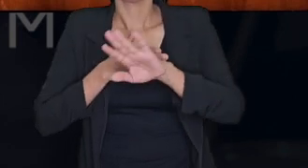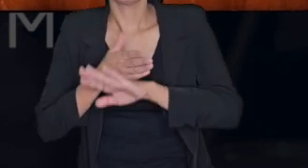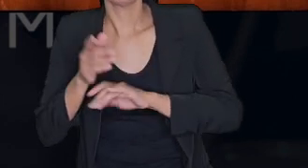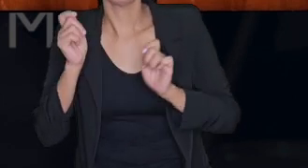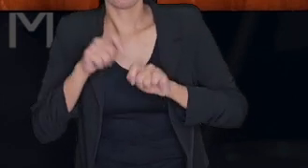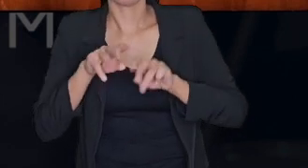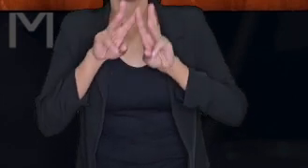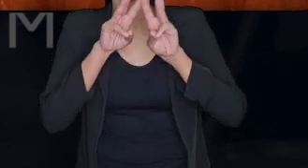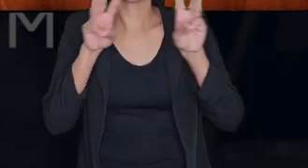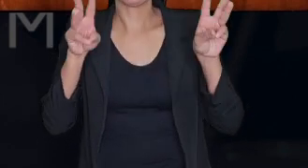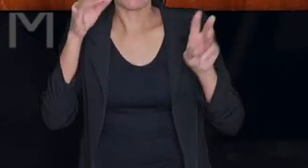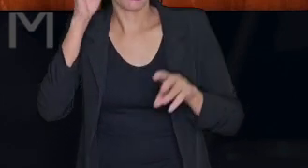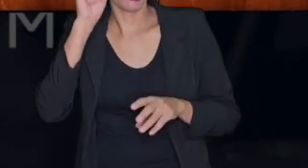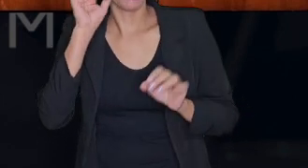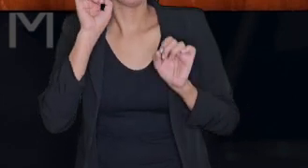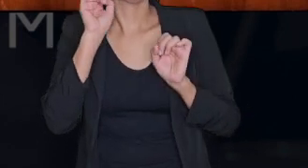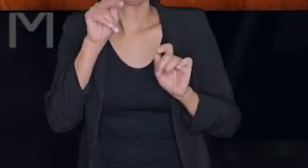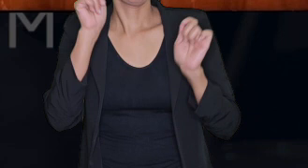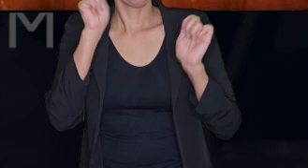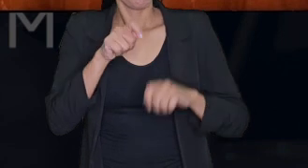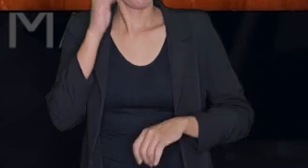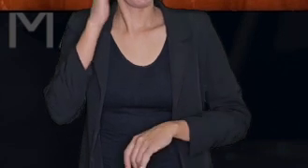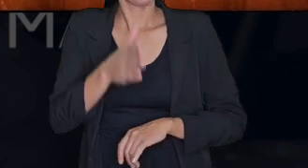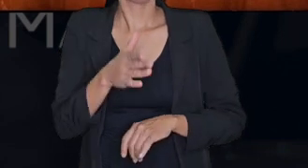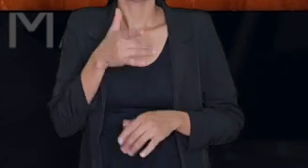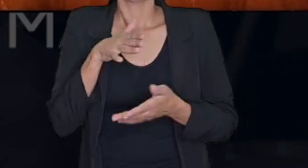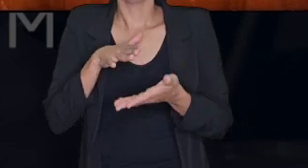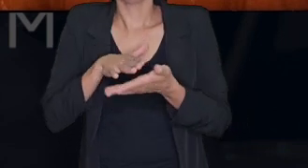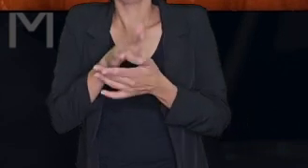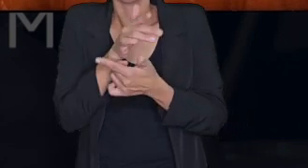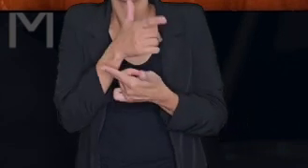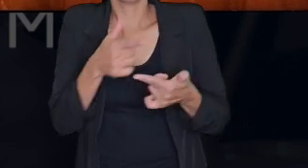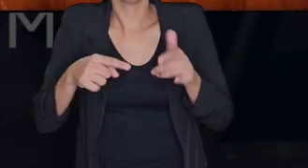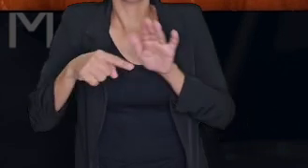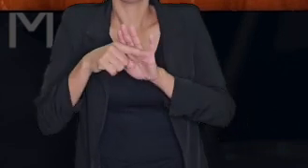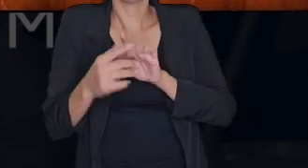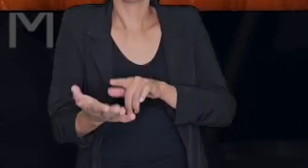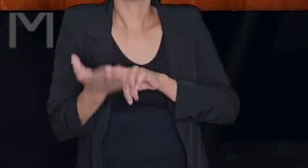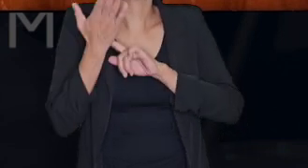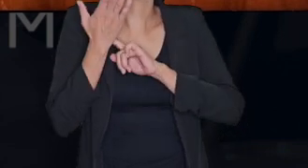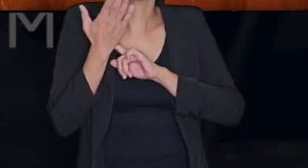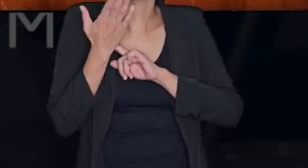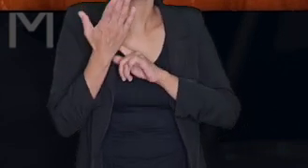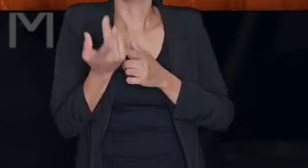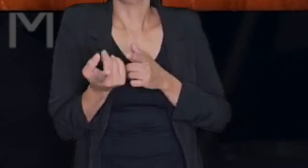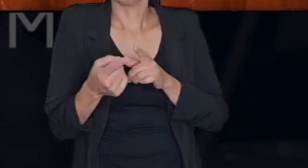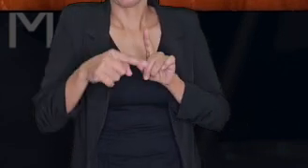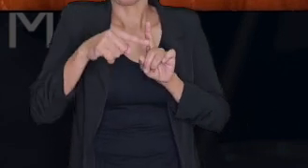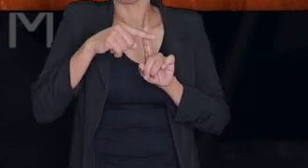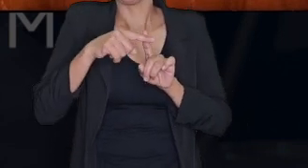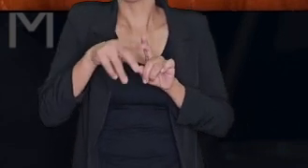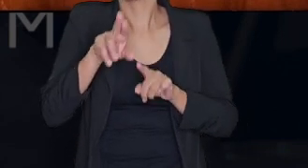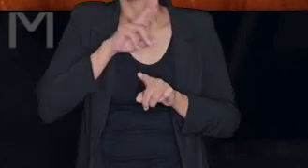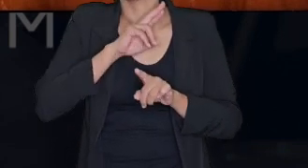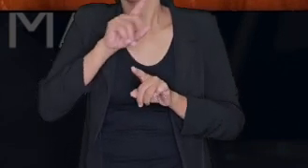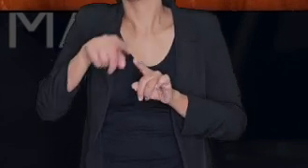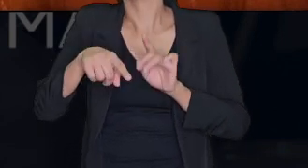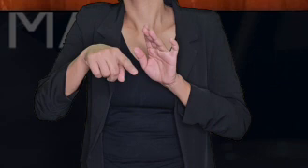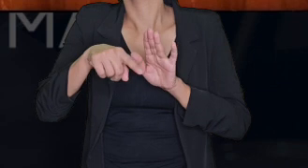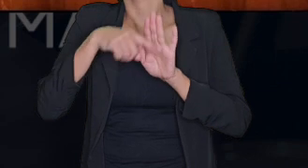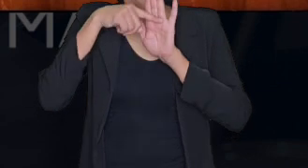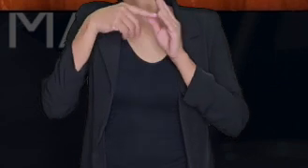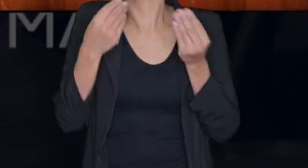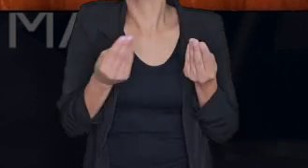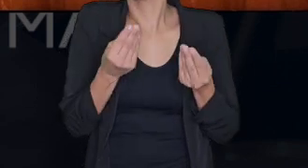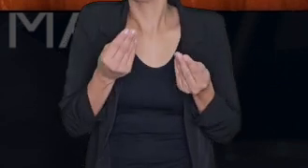é cabível a menção à consulta feita no sítio da Receita. Tá, o papo é reto. E aí? E se não sair a certidão negativa ou a